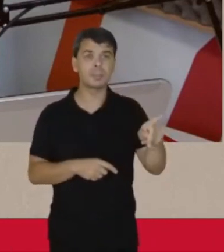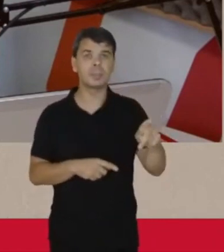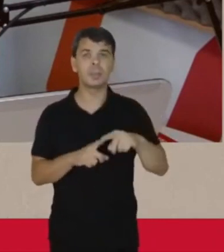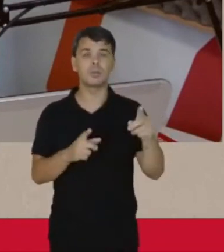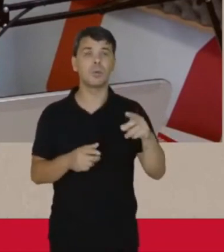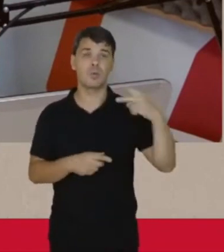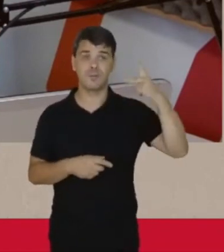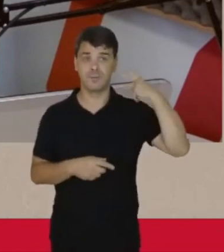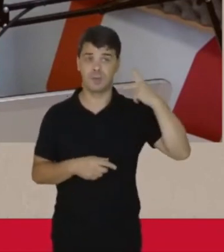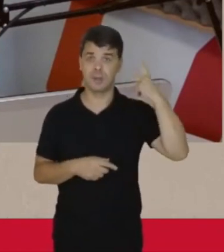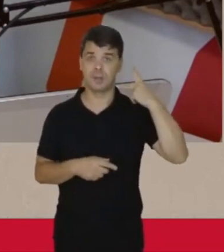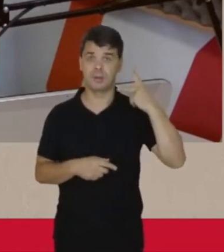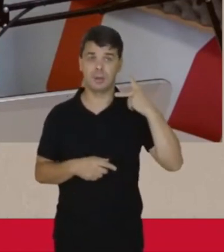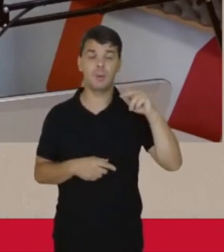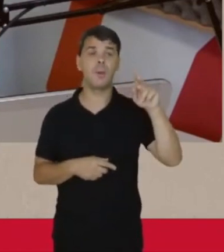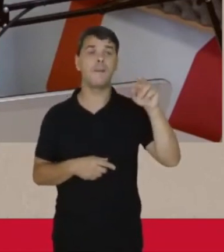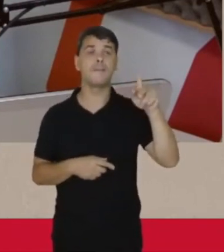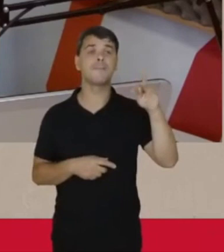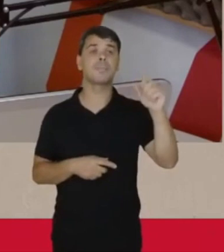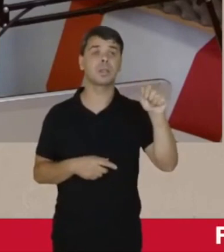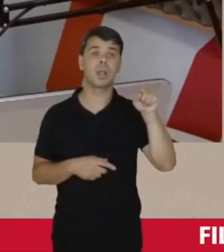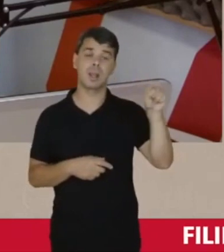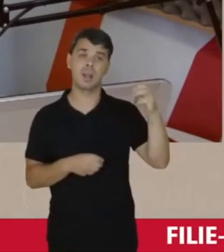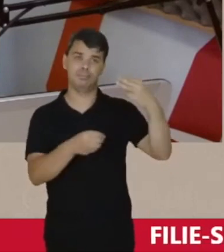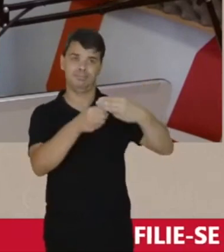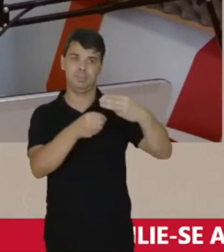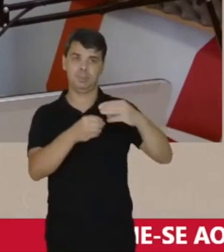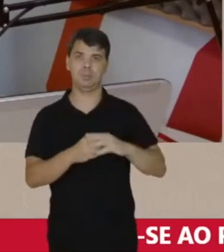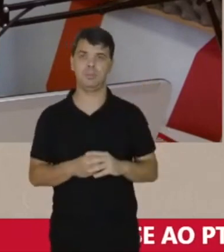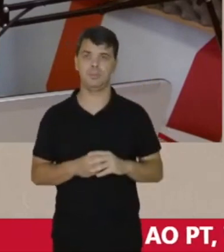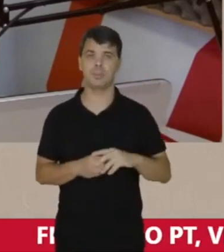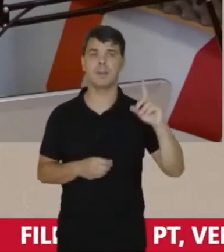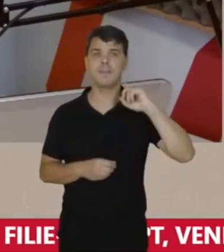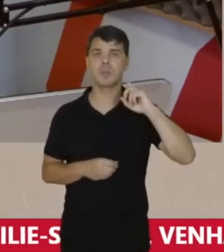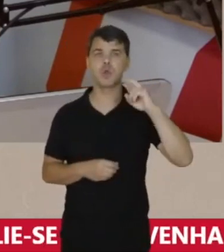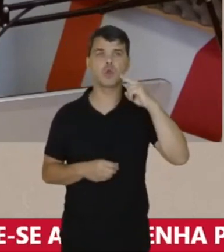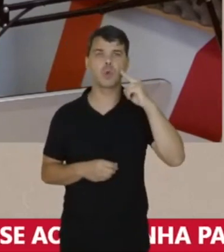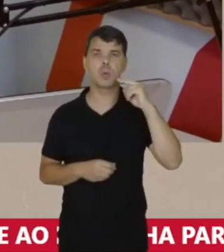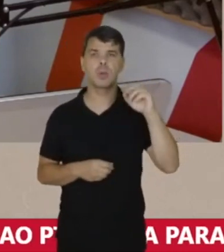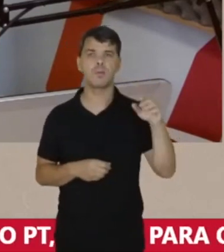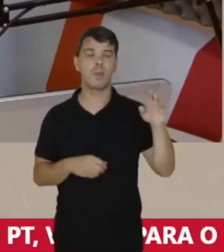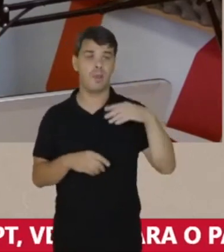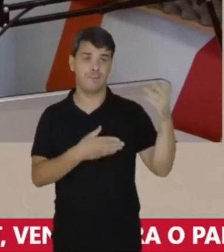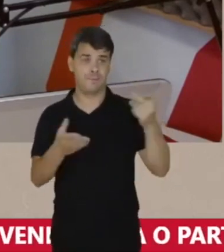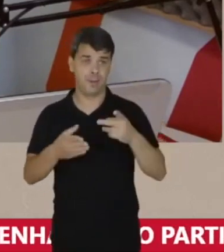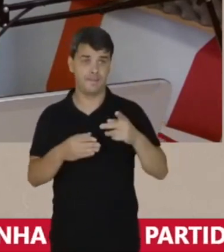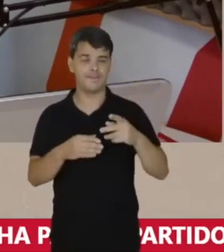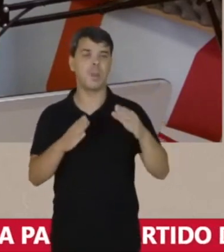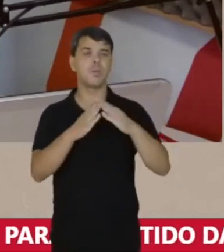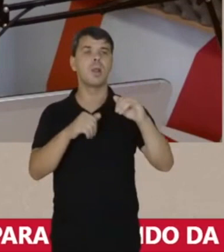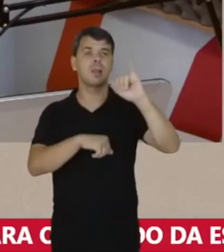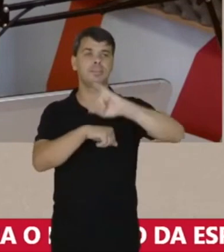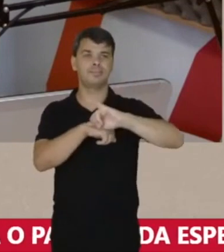foi vereadora pelo PT lá no meu município. Aqui em Minas é muito comum, a gente vem morar na capital e durante um